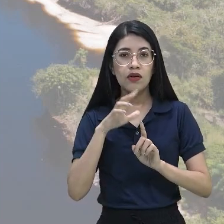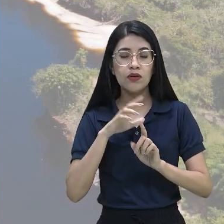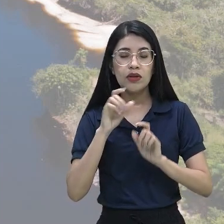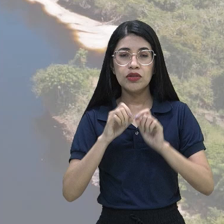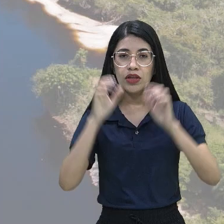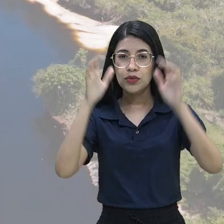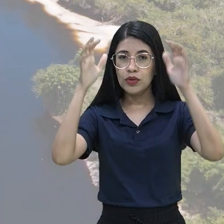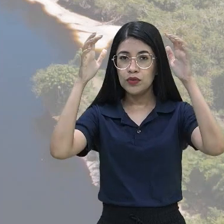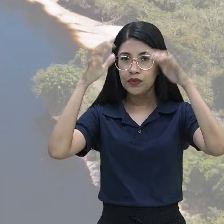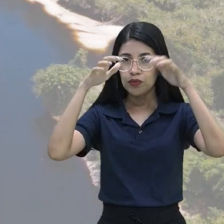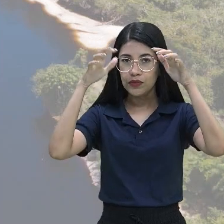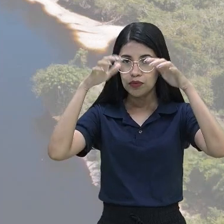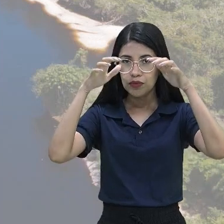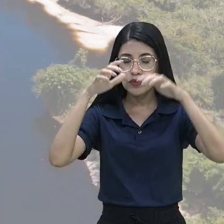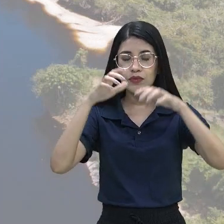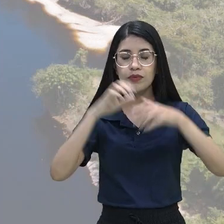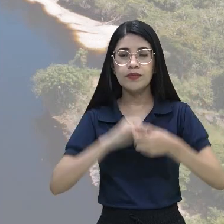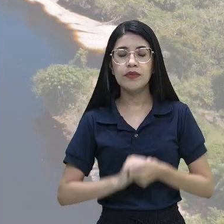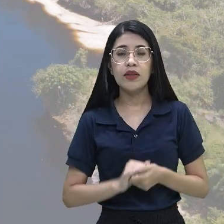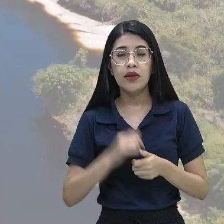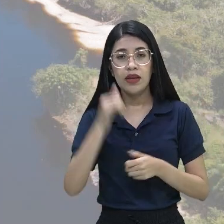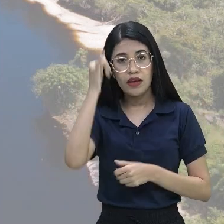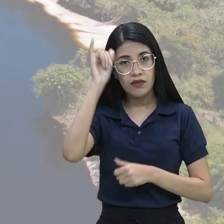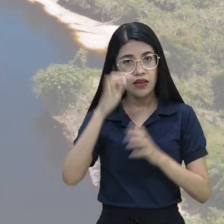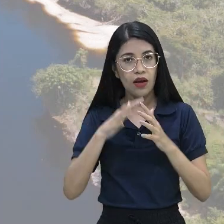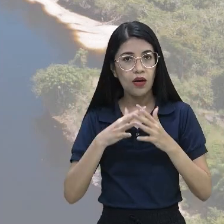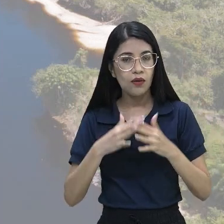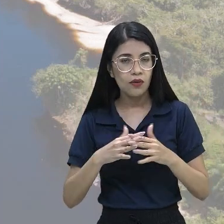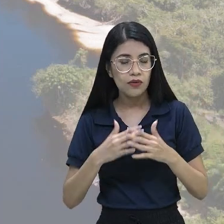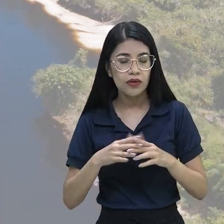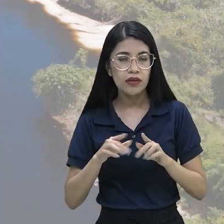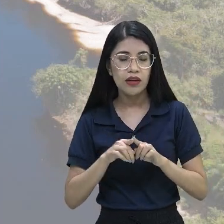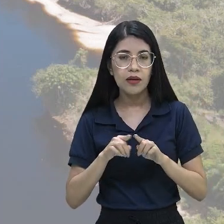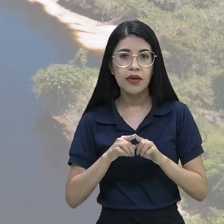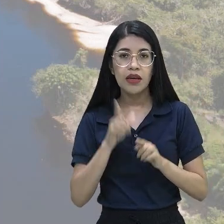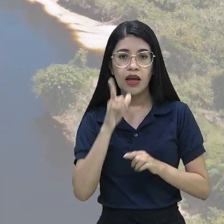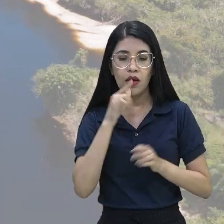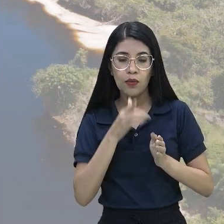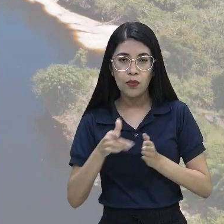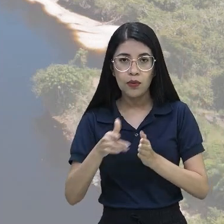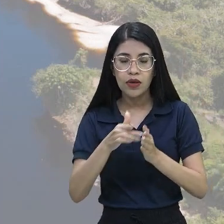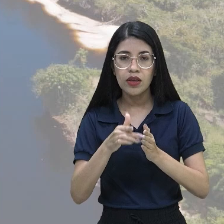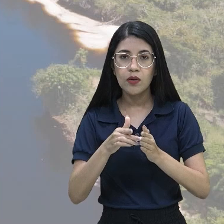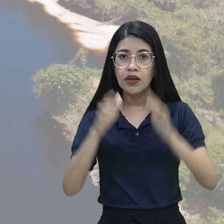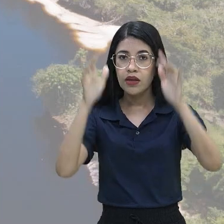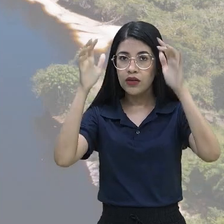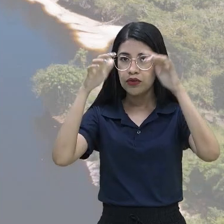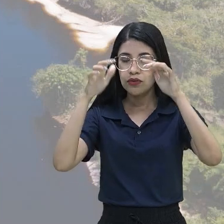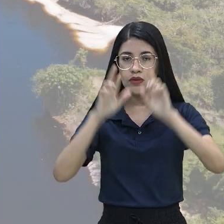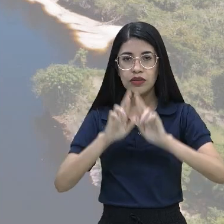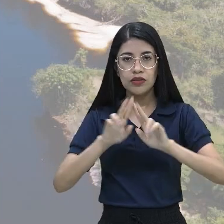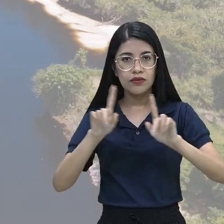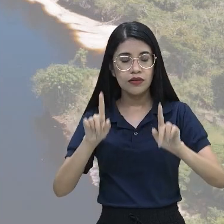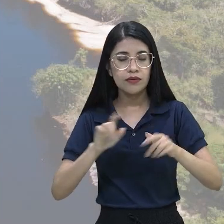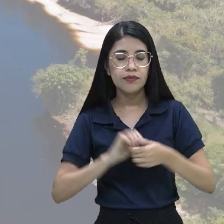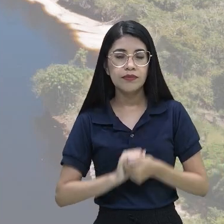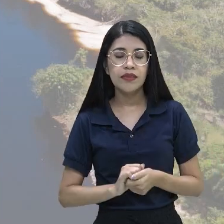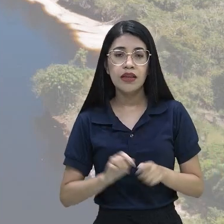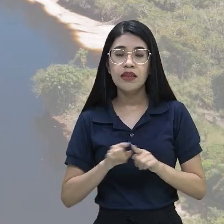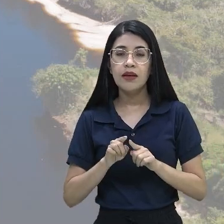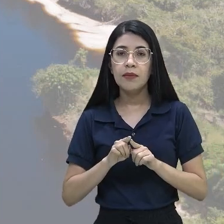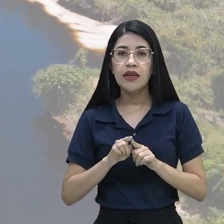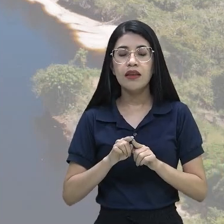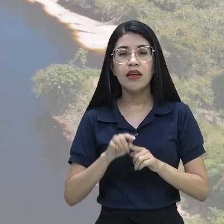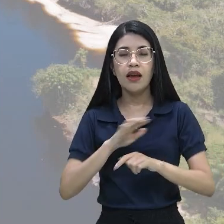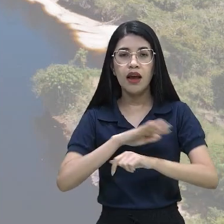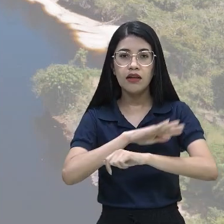das chuvas, tá bom? Não confundam aí também. Fluviais com pluviais. E temos as planícies litorâneas,